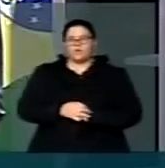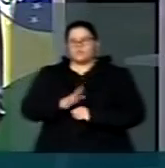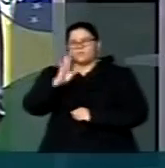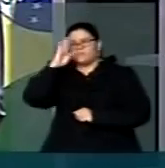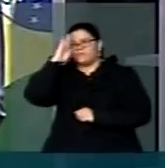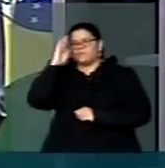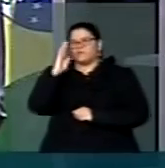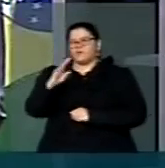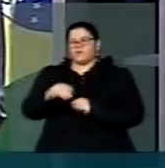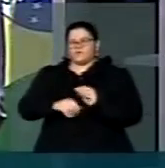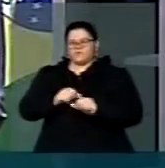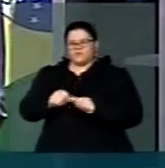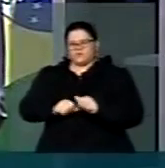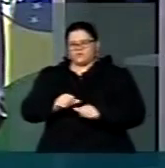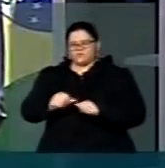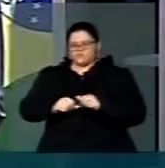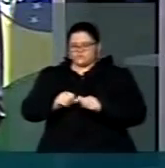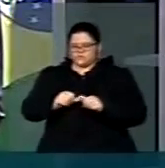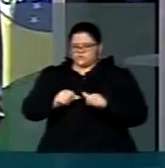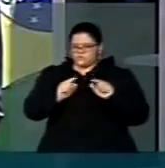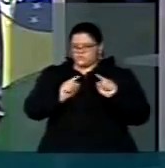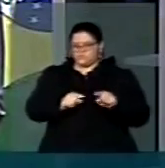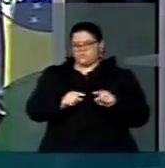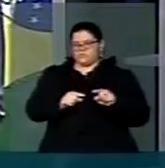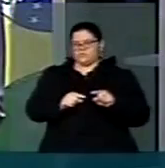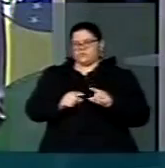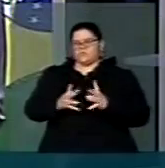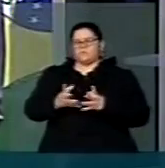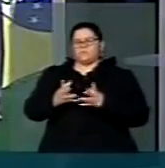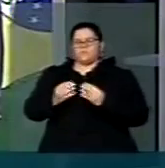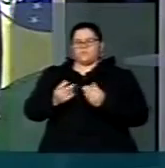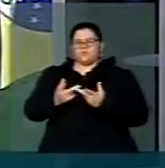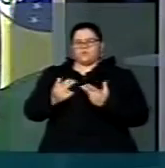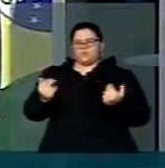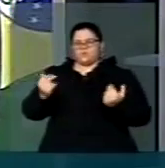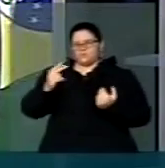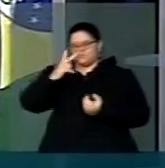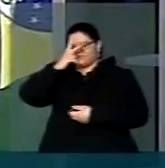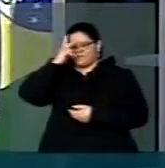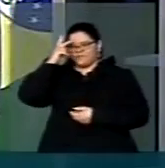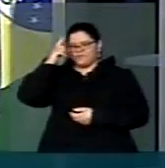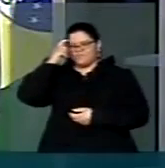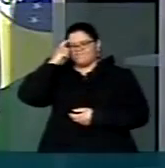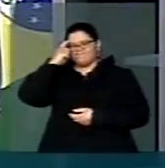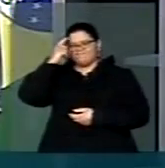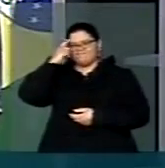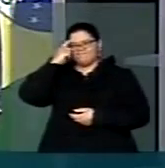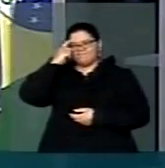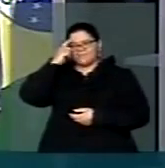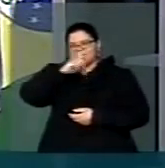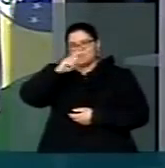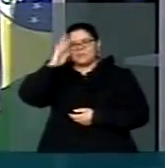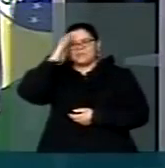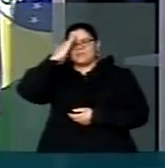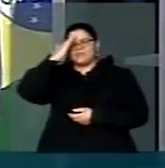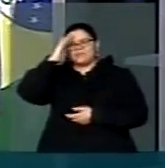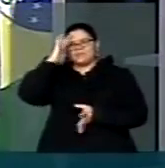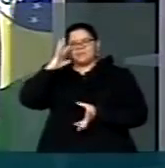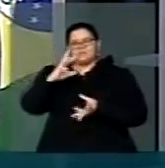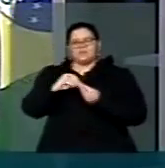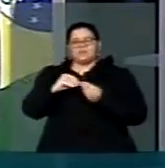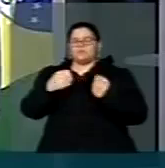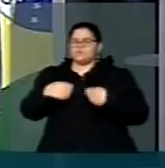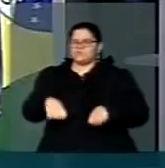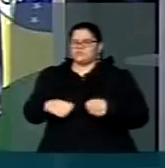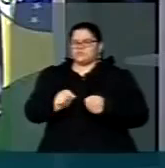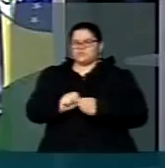alterações. Como muitas são controversas, é importantíssimo que façamos a discussão adequada de um